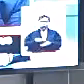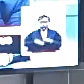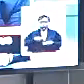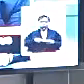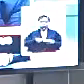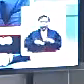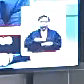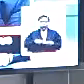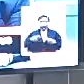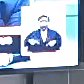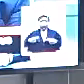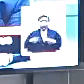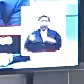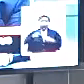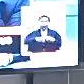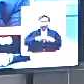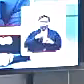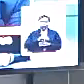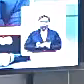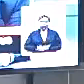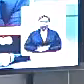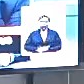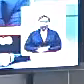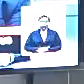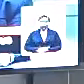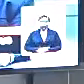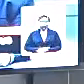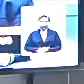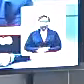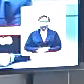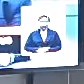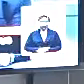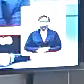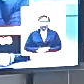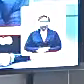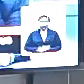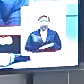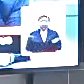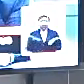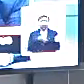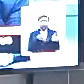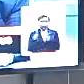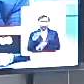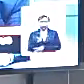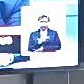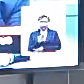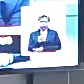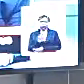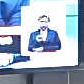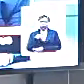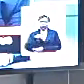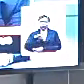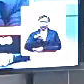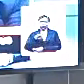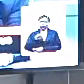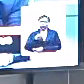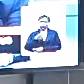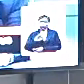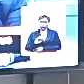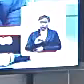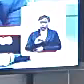sim sim eh passo a palavra pro Francisco de Assis que é